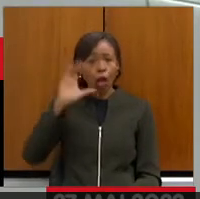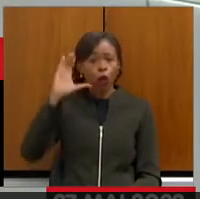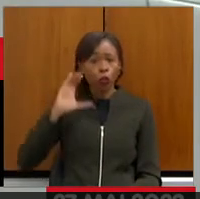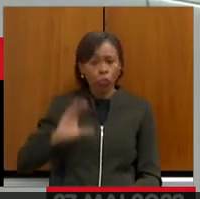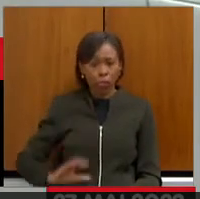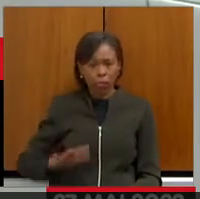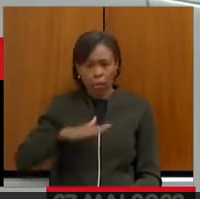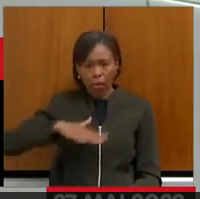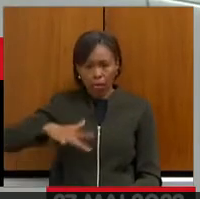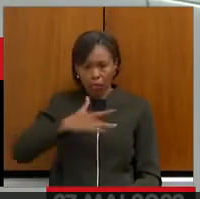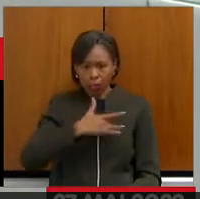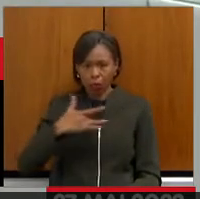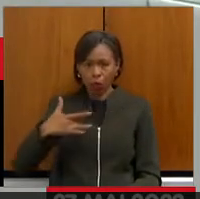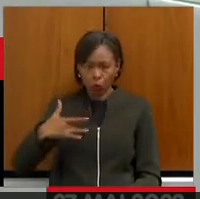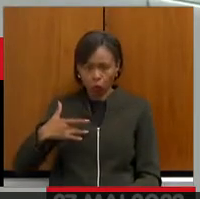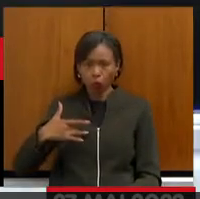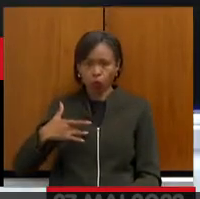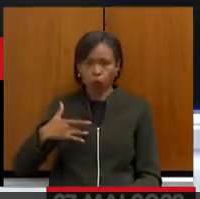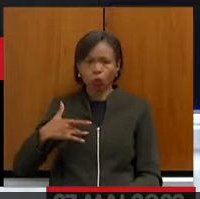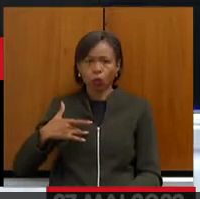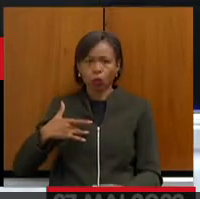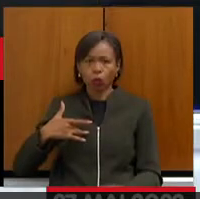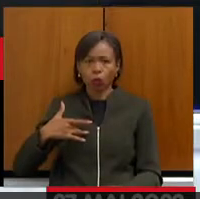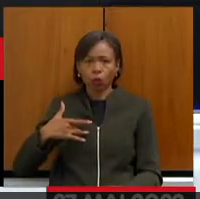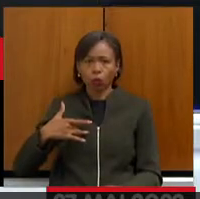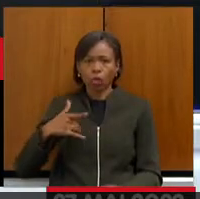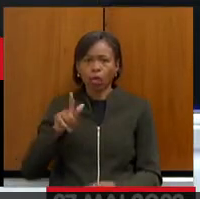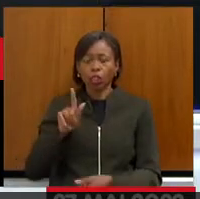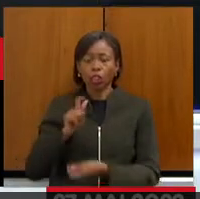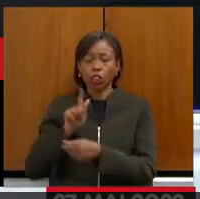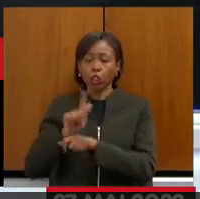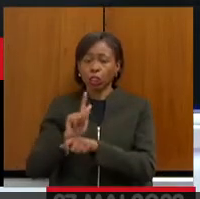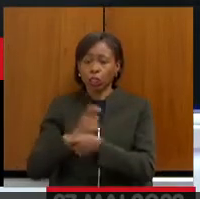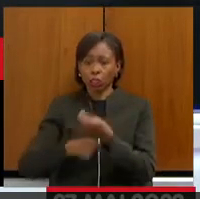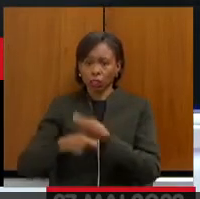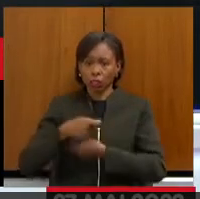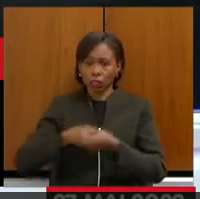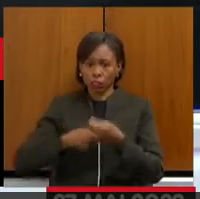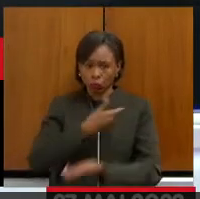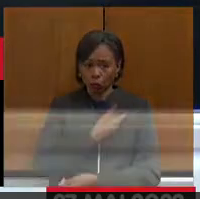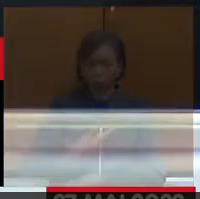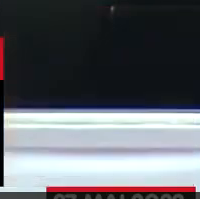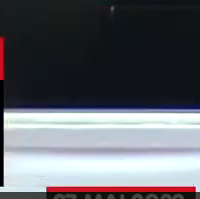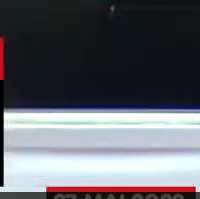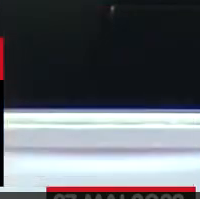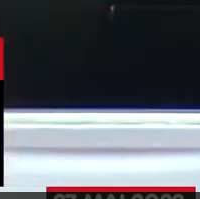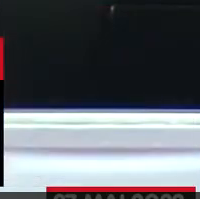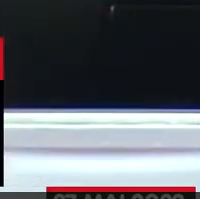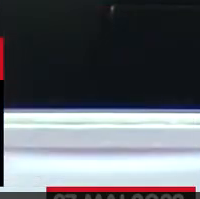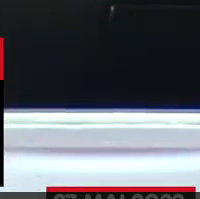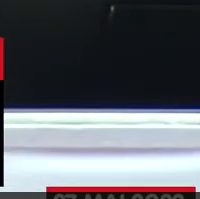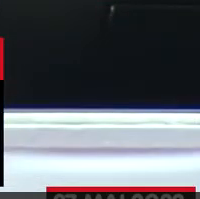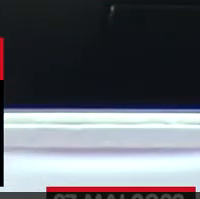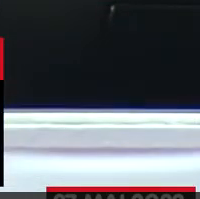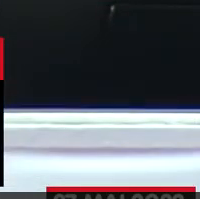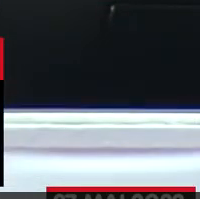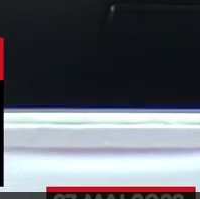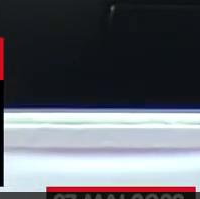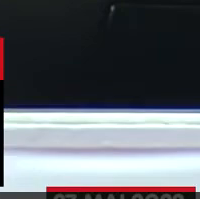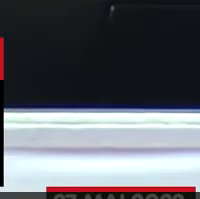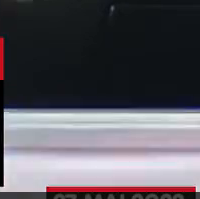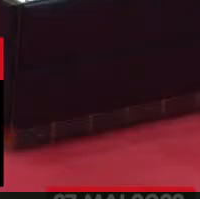saúde é informação com formação em gestão pública e aposentada na área da Educação e